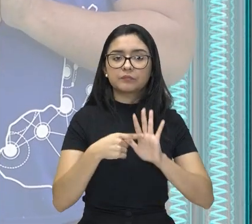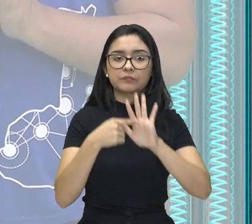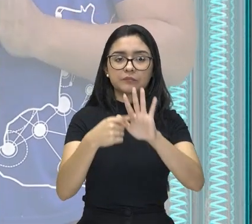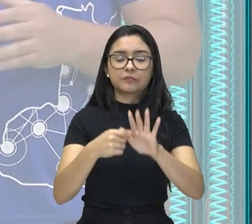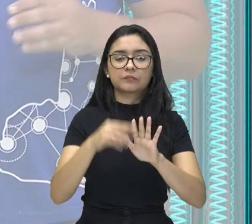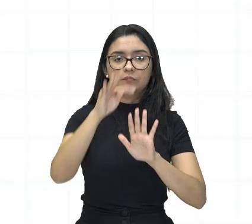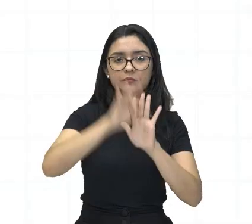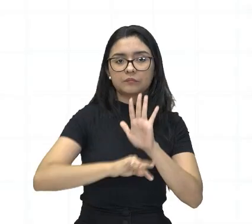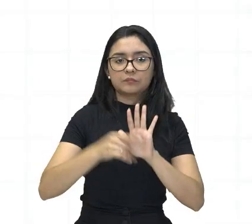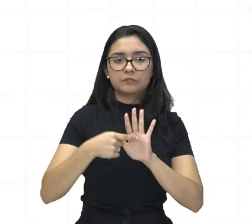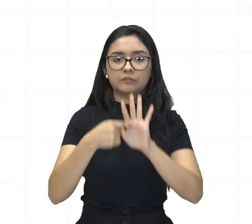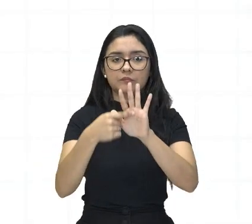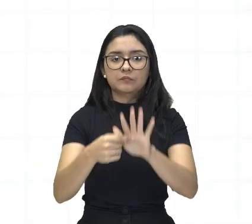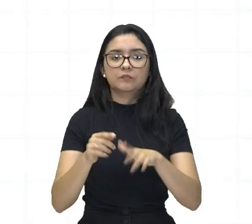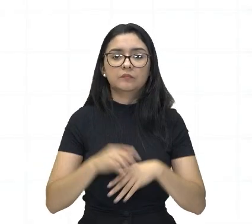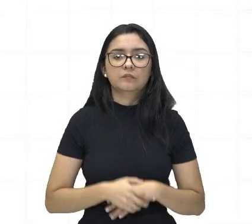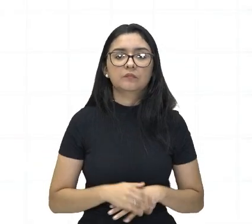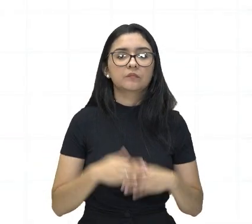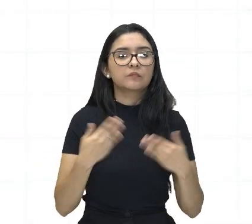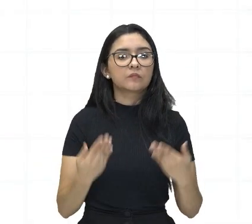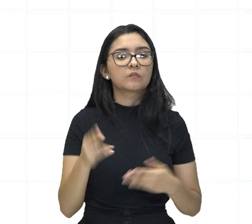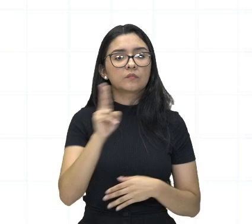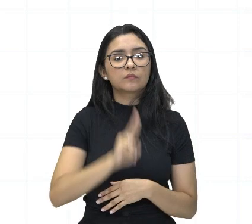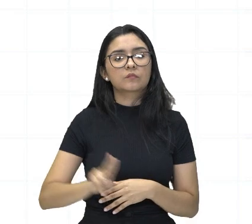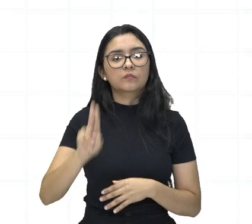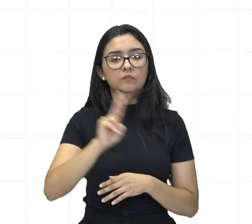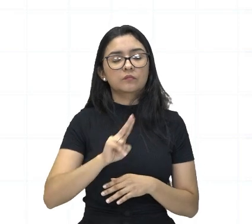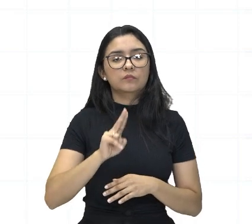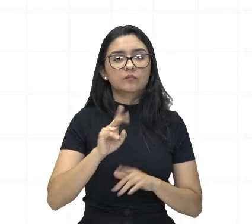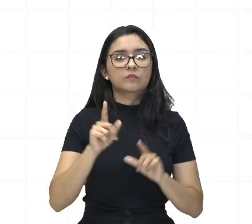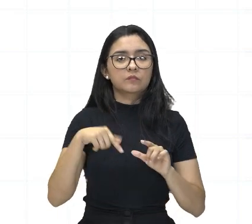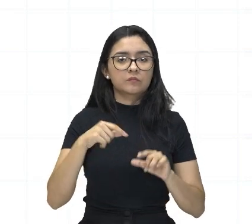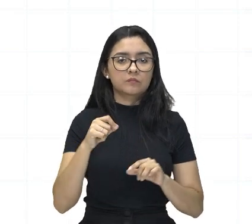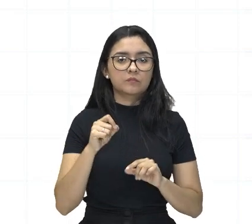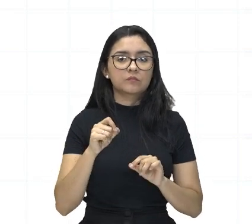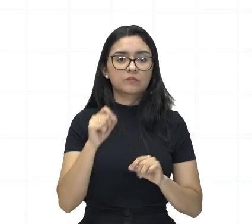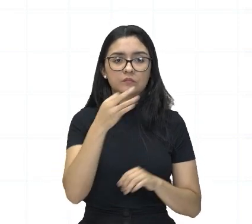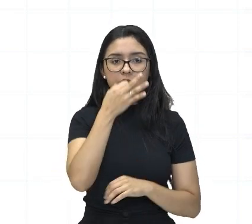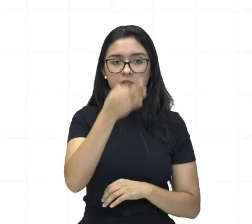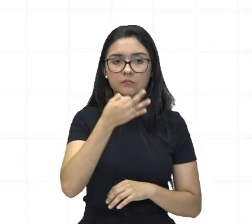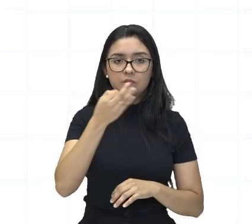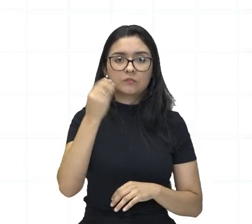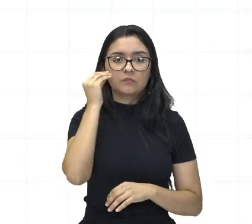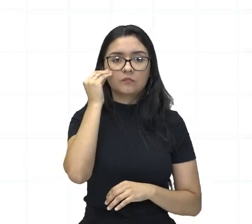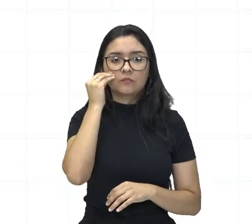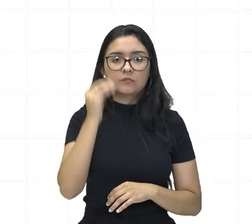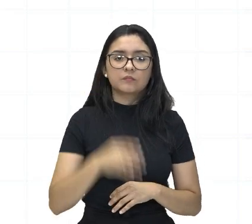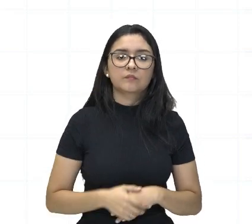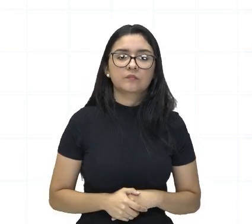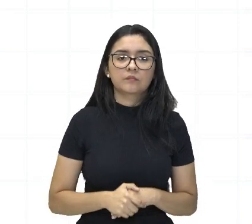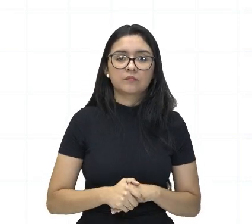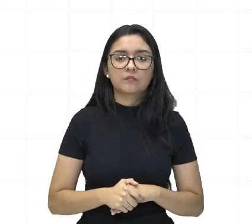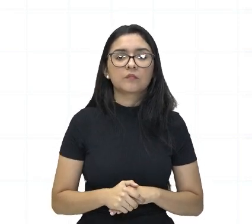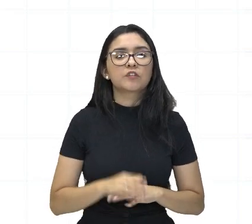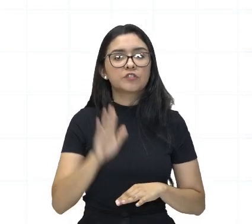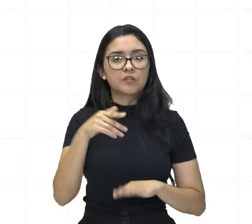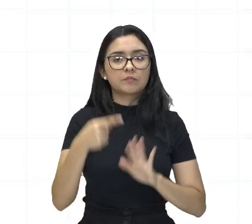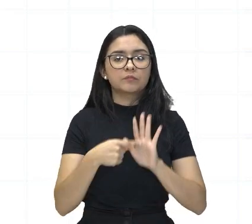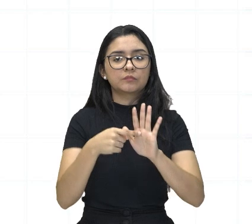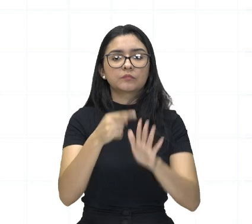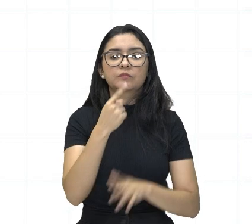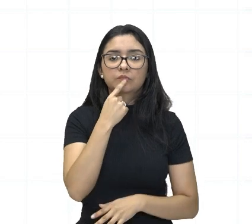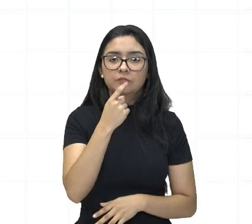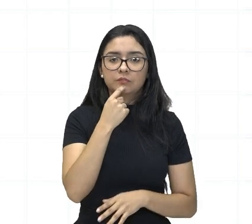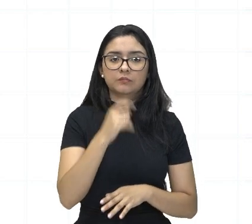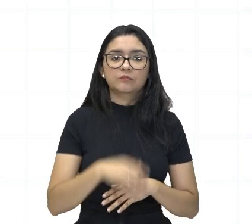texto para vocês, com o uso de um desses operadores argumentativos que acabamos de ver. Olha só, o operador argumentativo já destacado, estou de